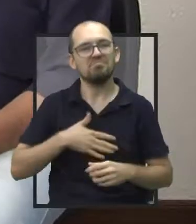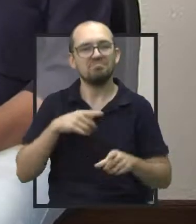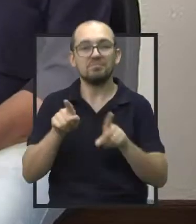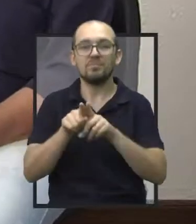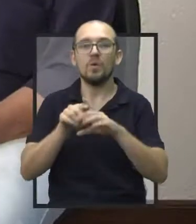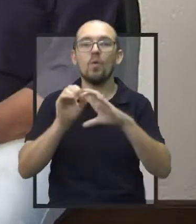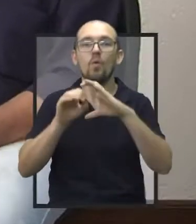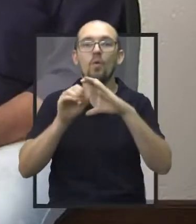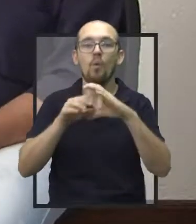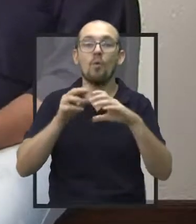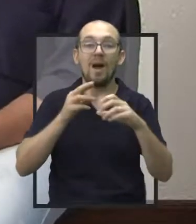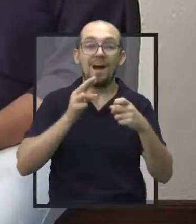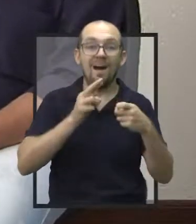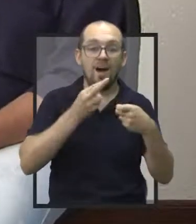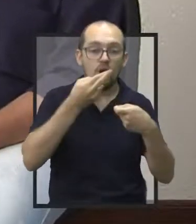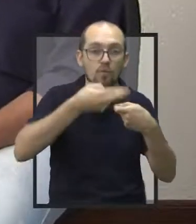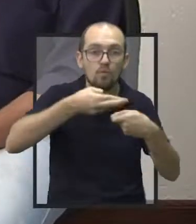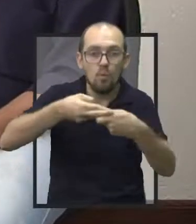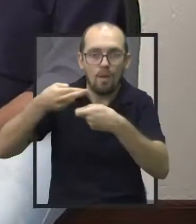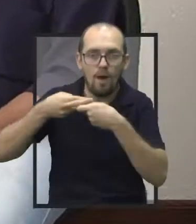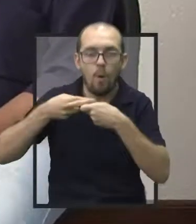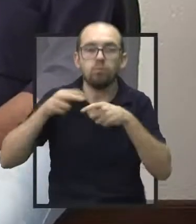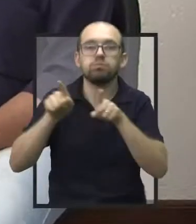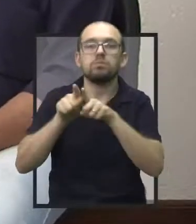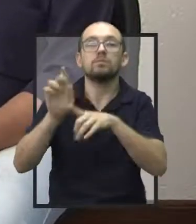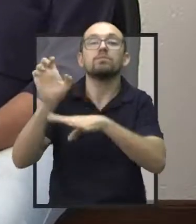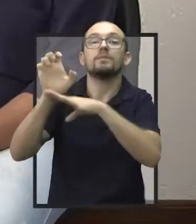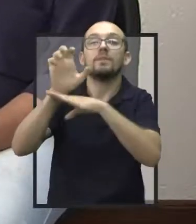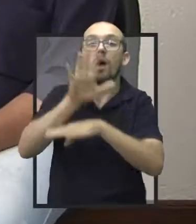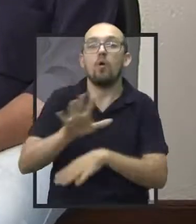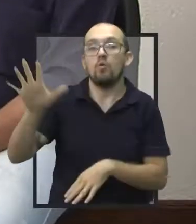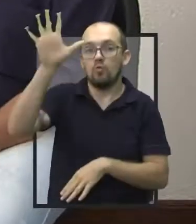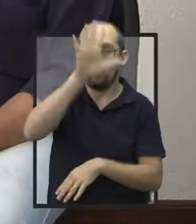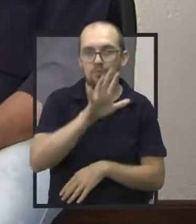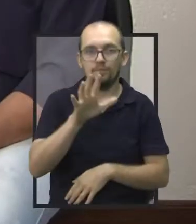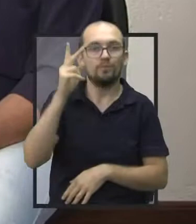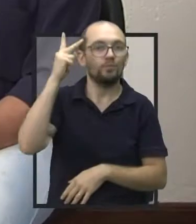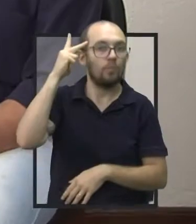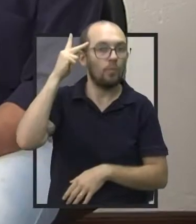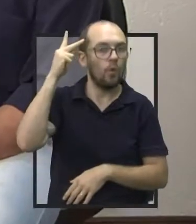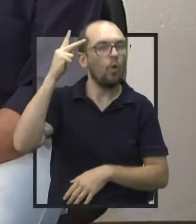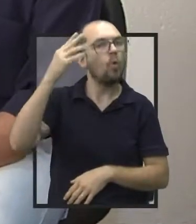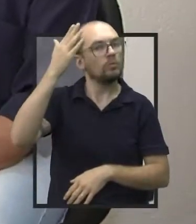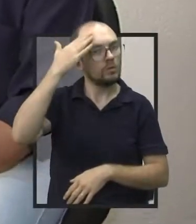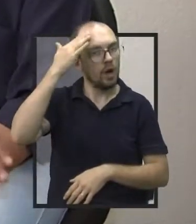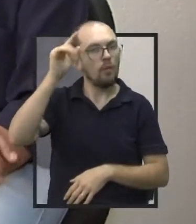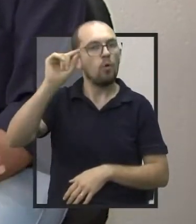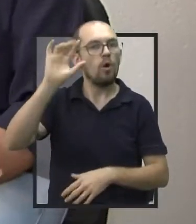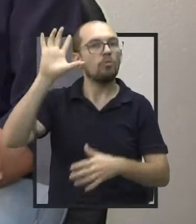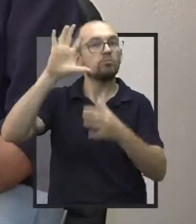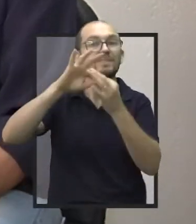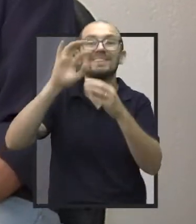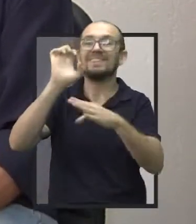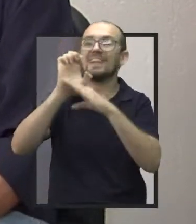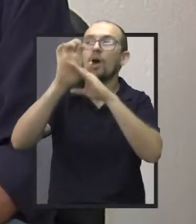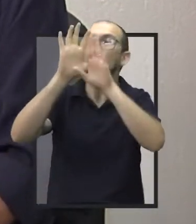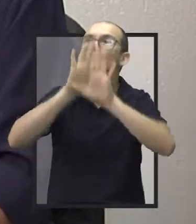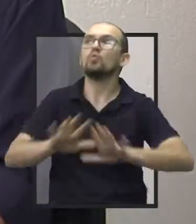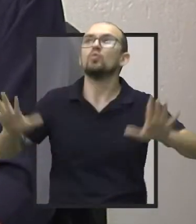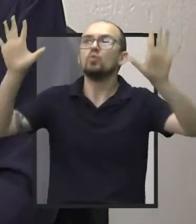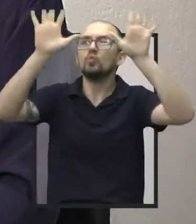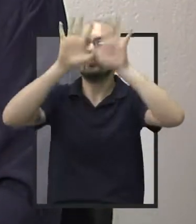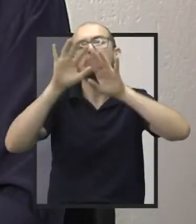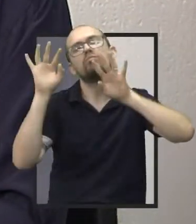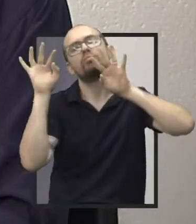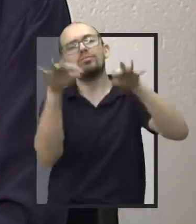regional ea globo estadual que nós sabemos é que essa reportagem foi vinculada ao estado inteiro de são paulo a nossa